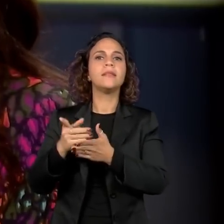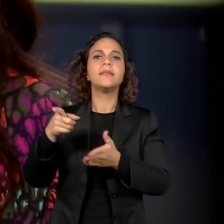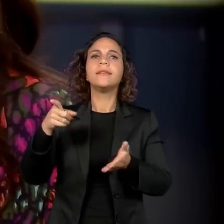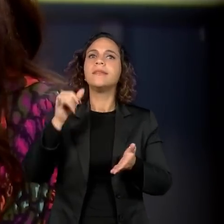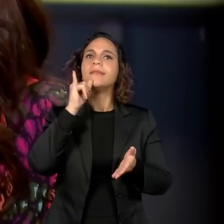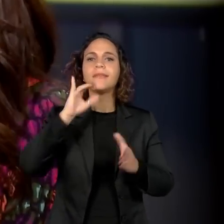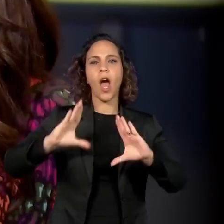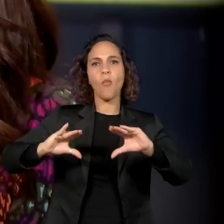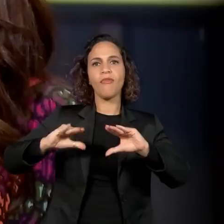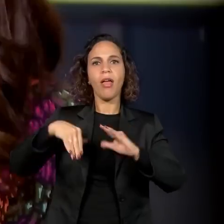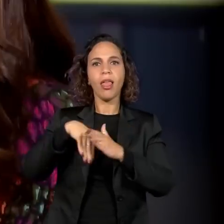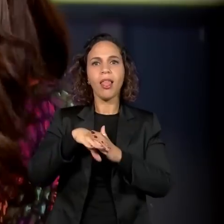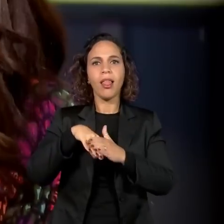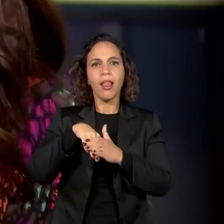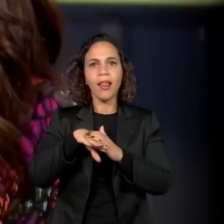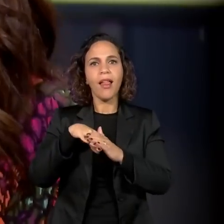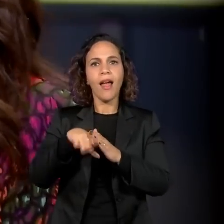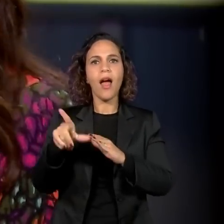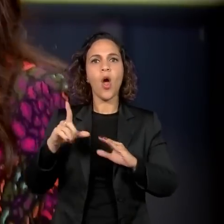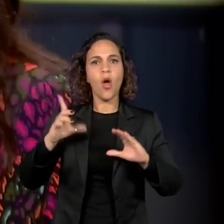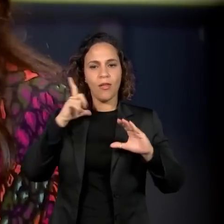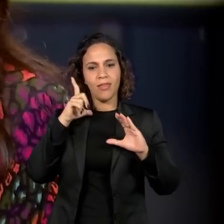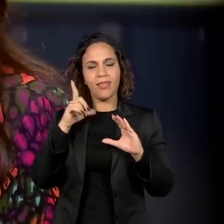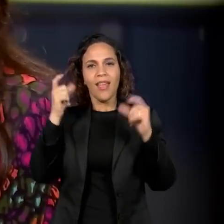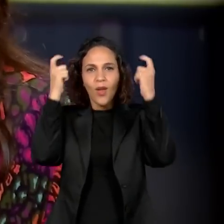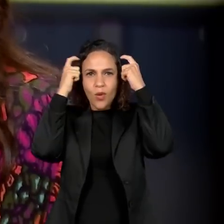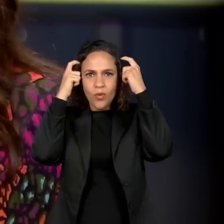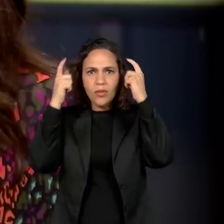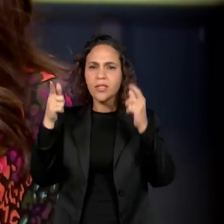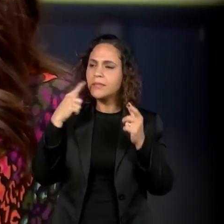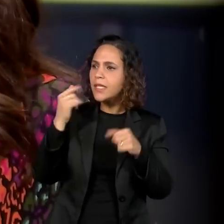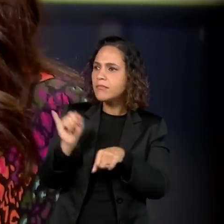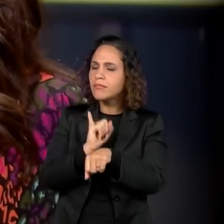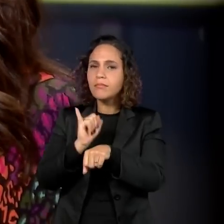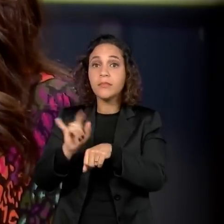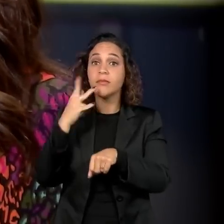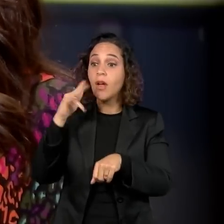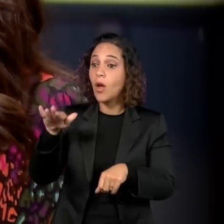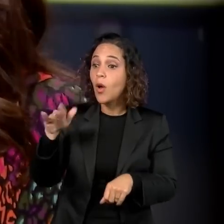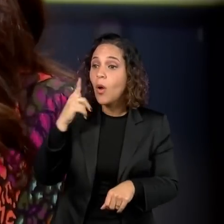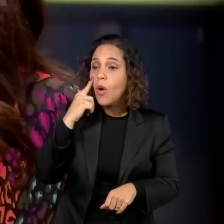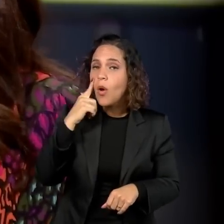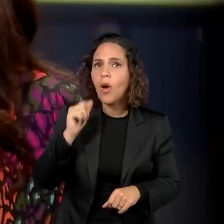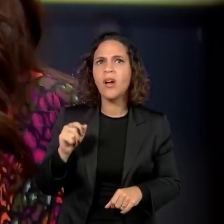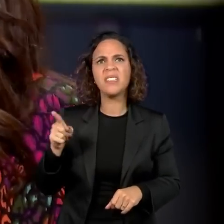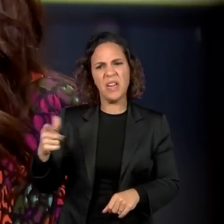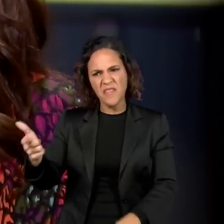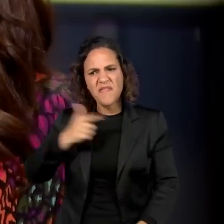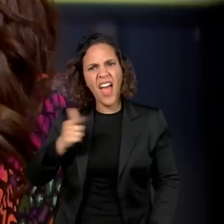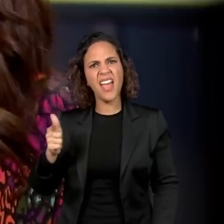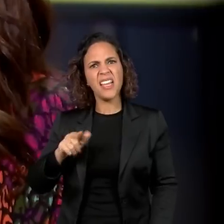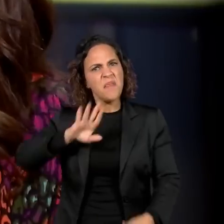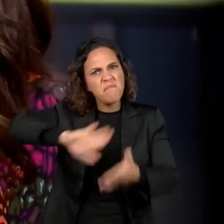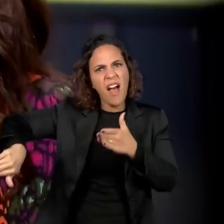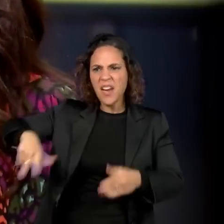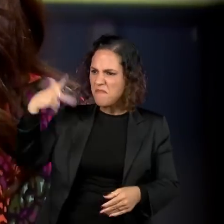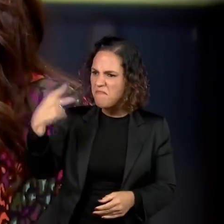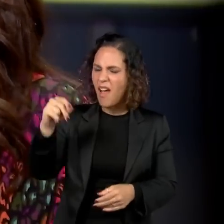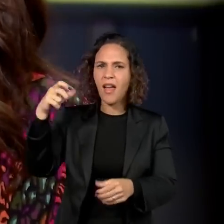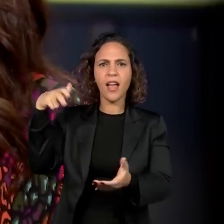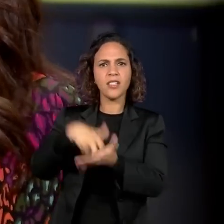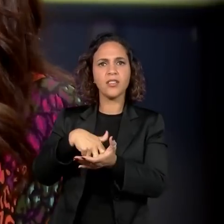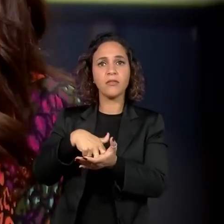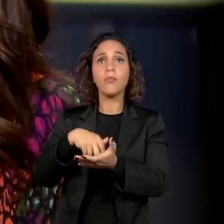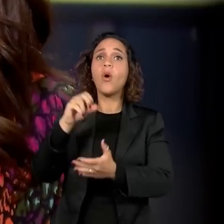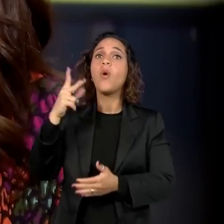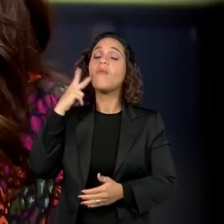numa almofadinha, num ursinho de pelúcia, você tem algumas opções. Você pode virar para ela e falar, que coisa feia, sai daí, bater, deixar de castigo.